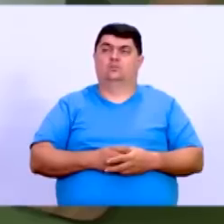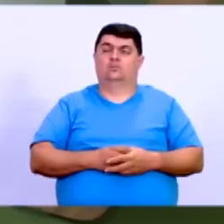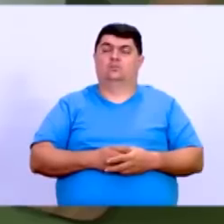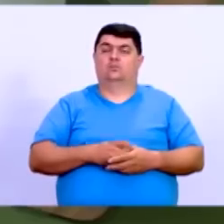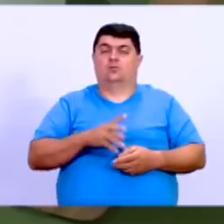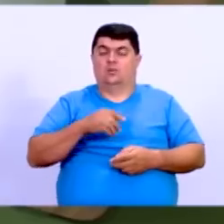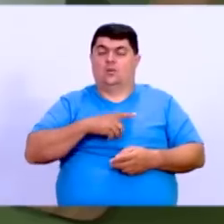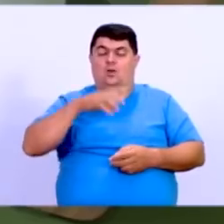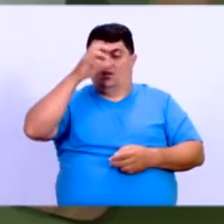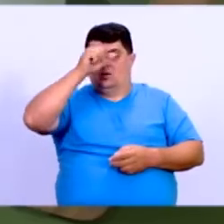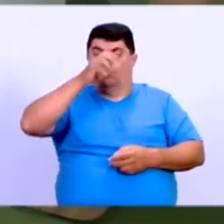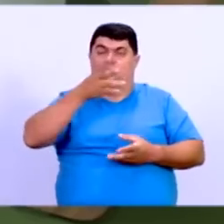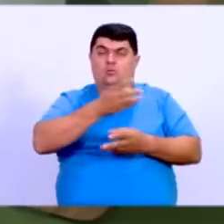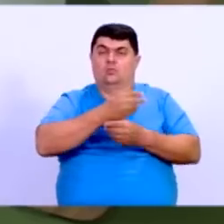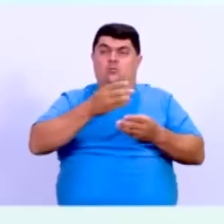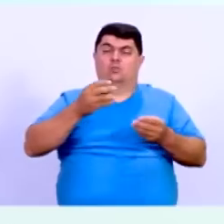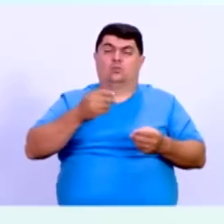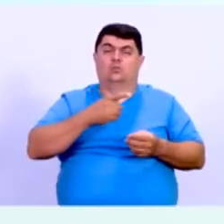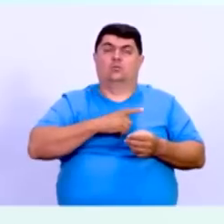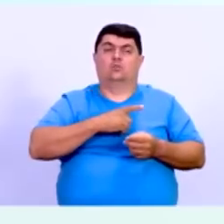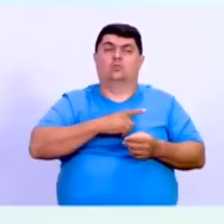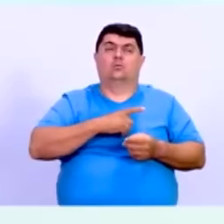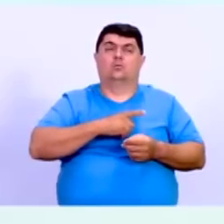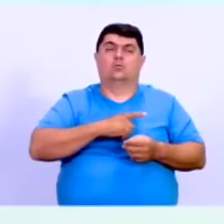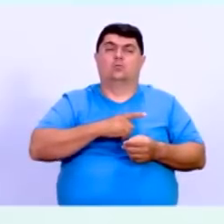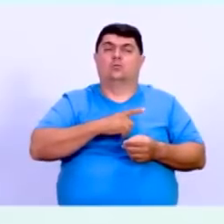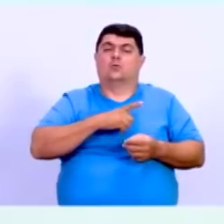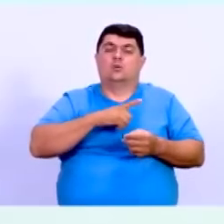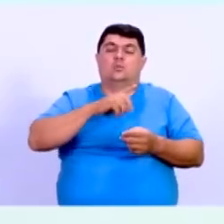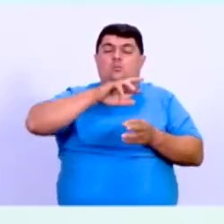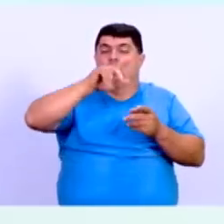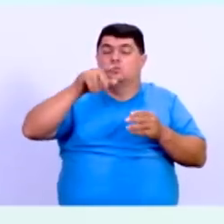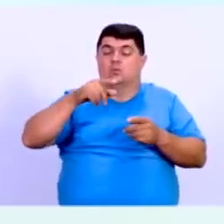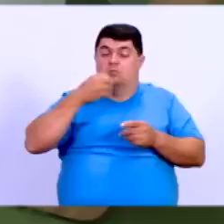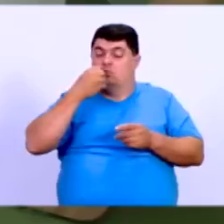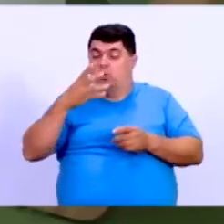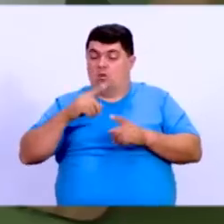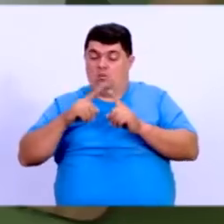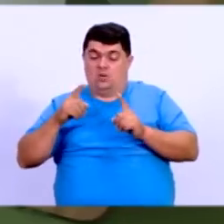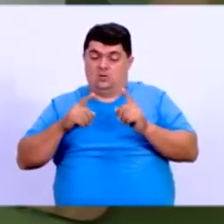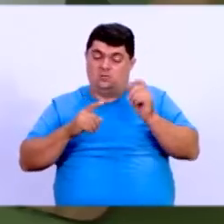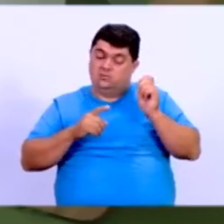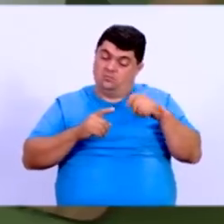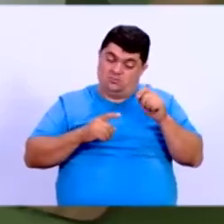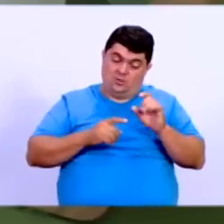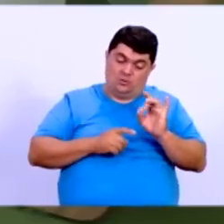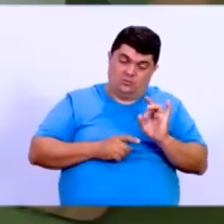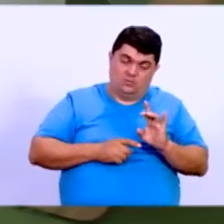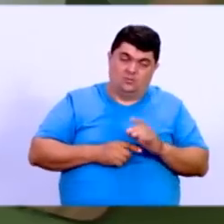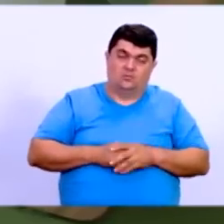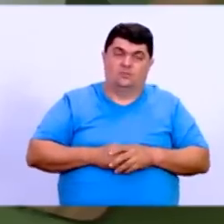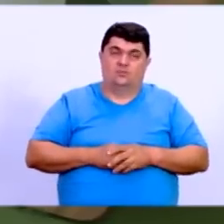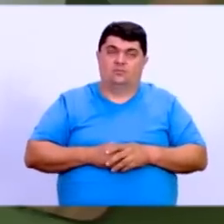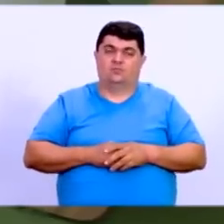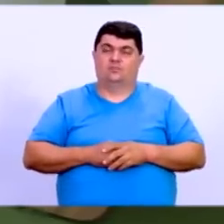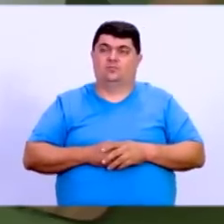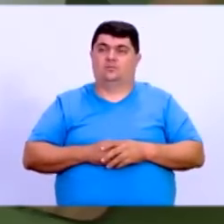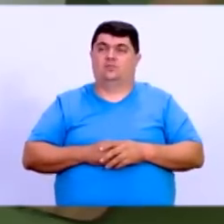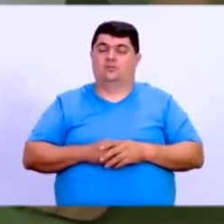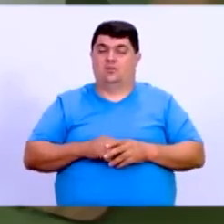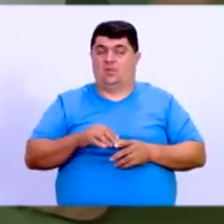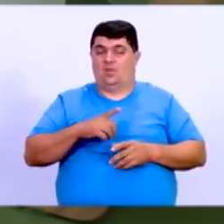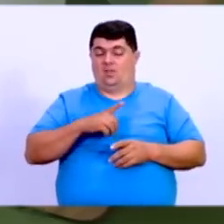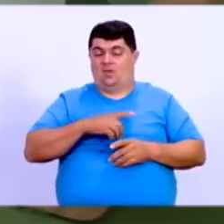aqui muita coisa interessante, né? Tem o ideal, né, professor? E também tem o que dá para fazer, não é isso? Tem o ideal e tem o da padaria,